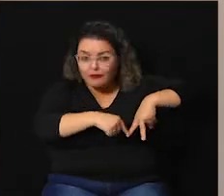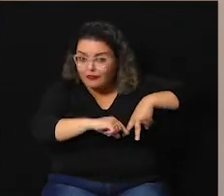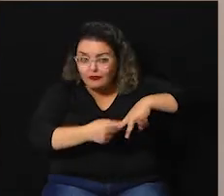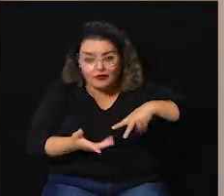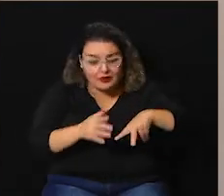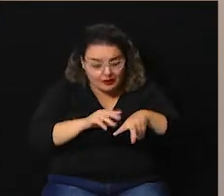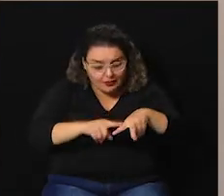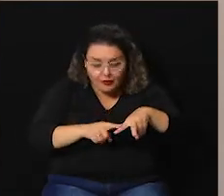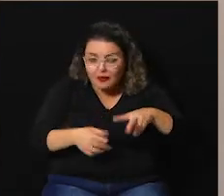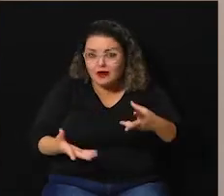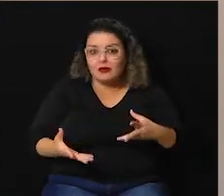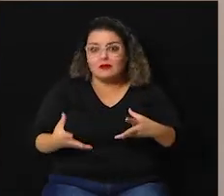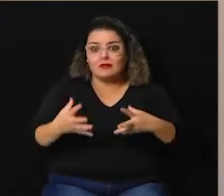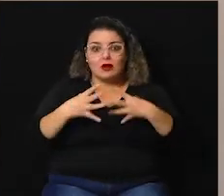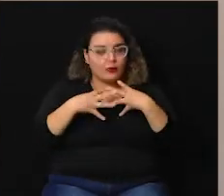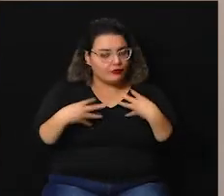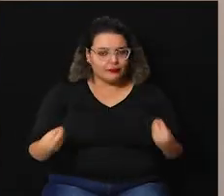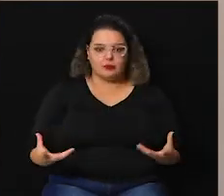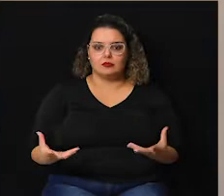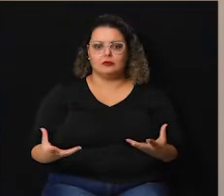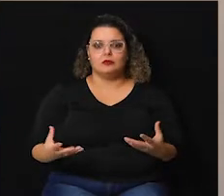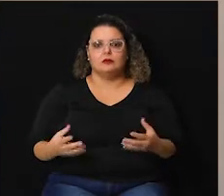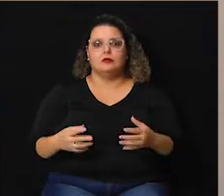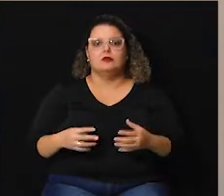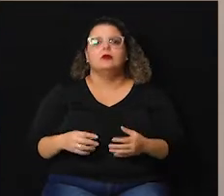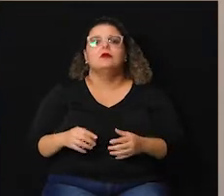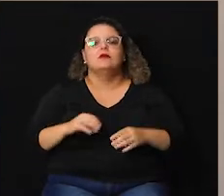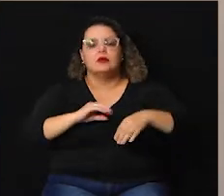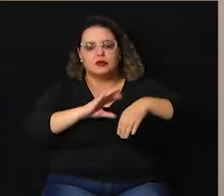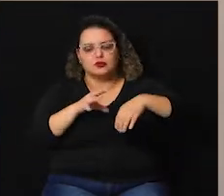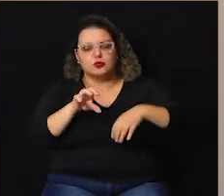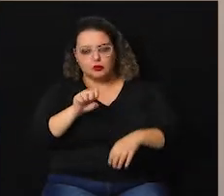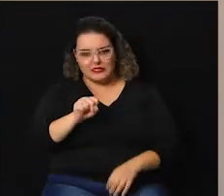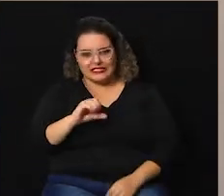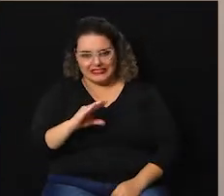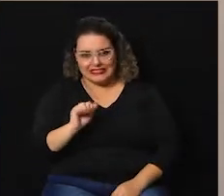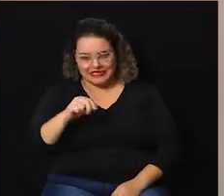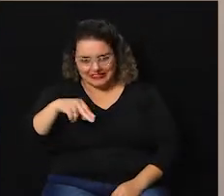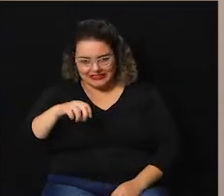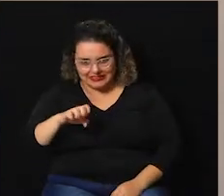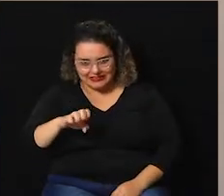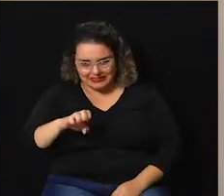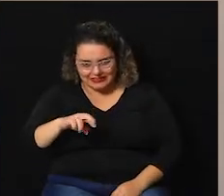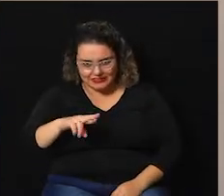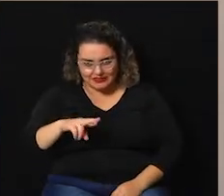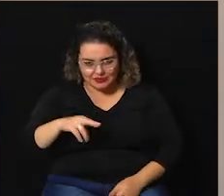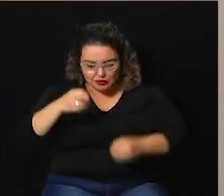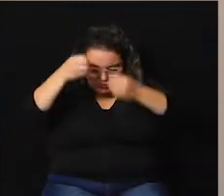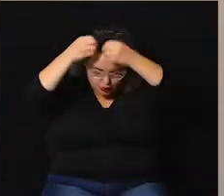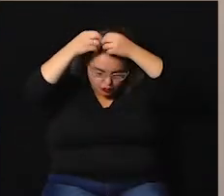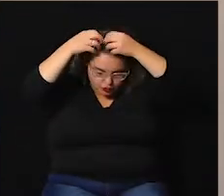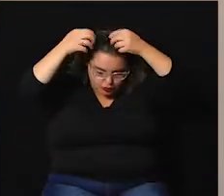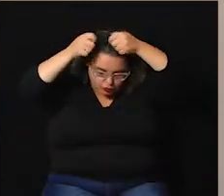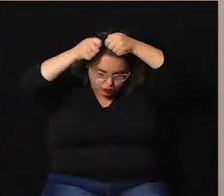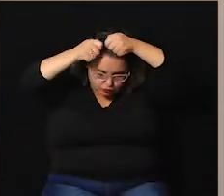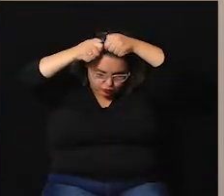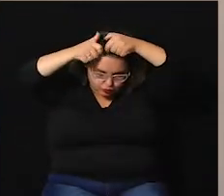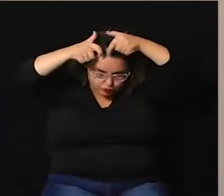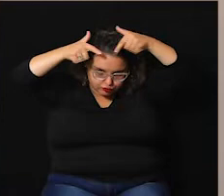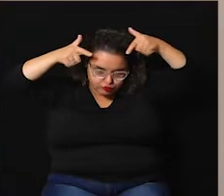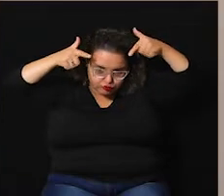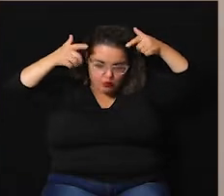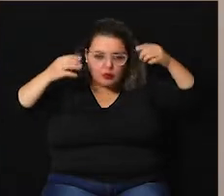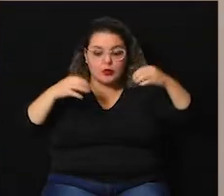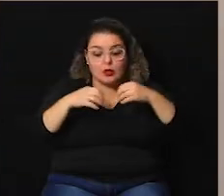Então, a gente faz uma história clínica, faz o exame do scanner que eu acabei de relatar para você, e